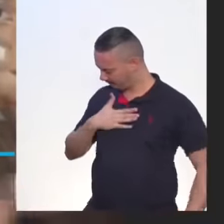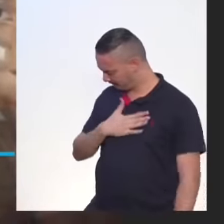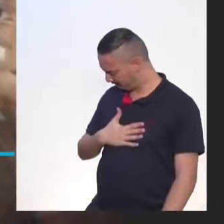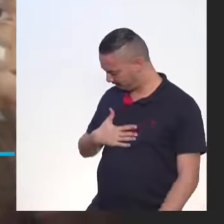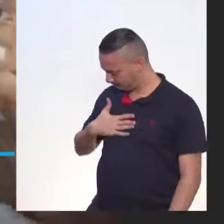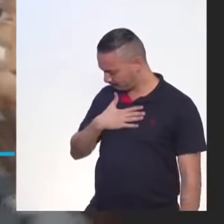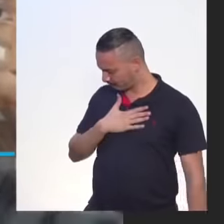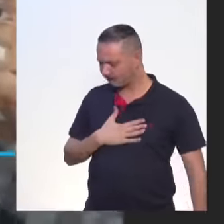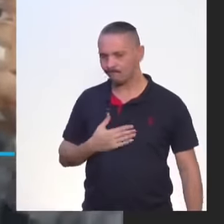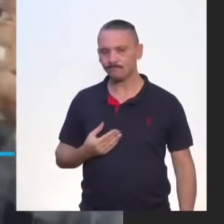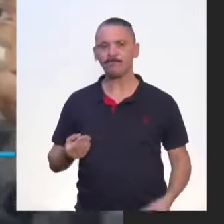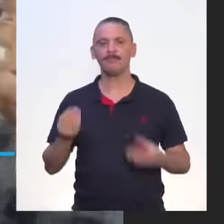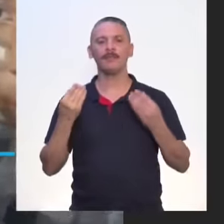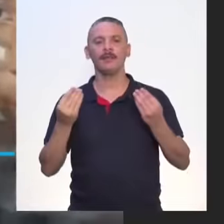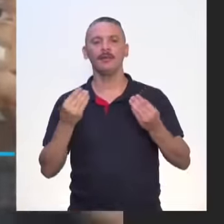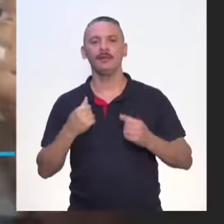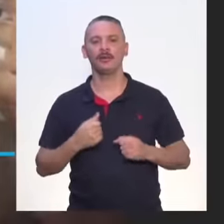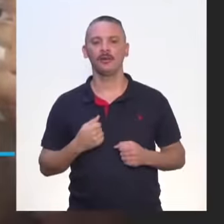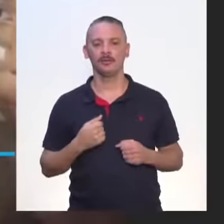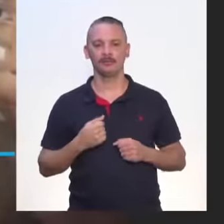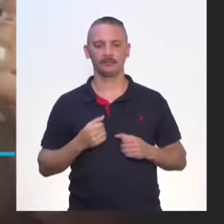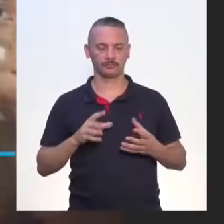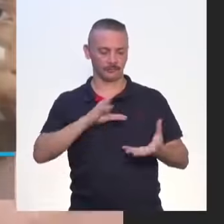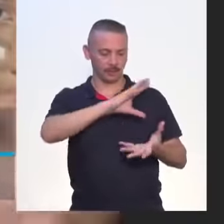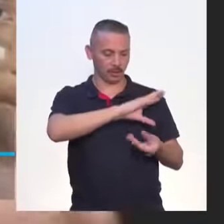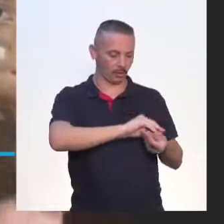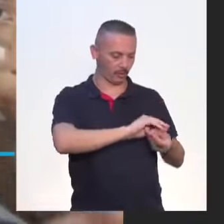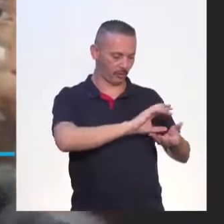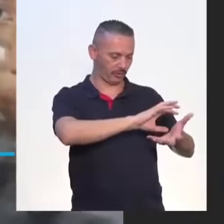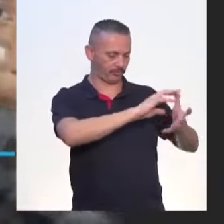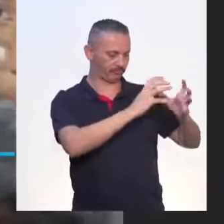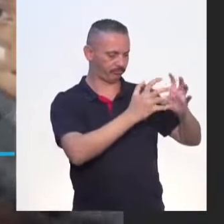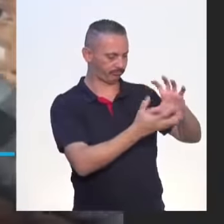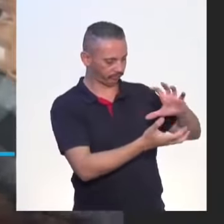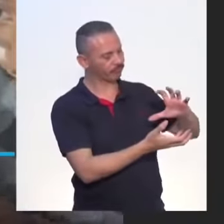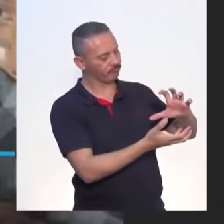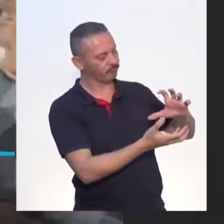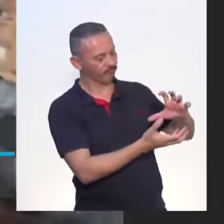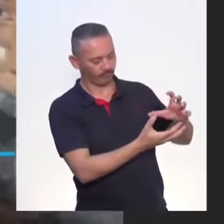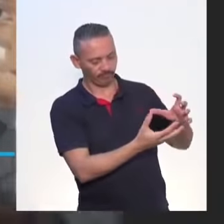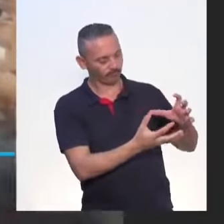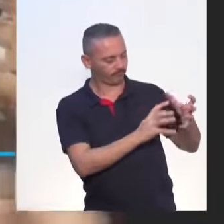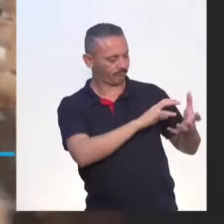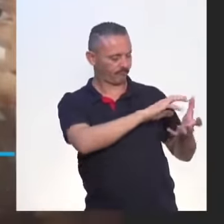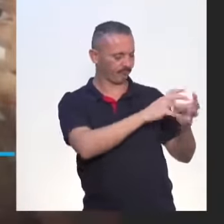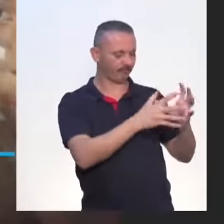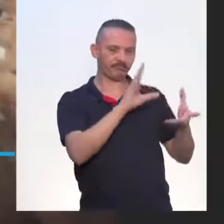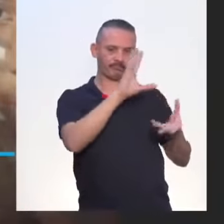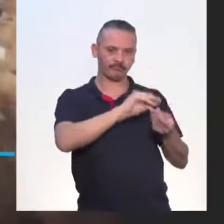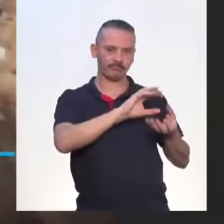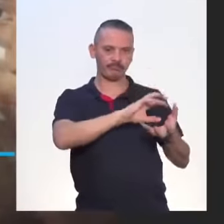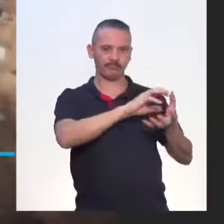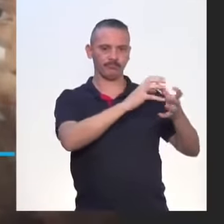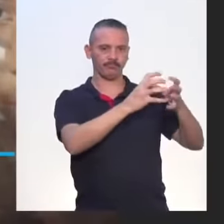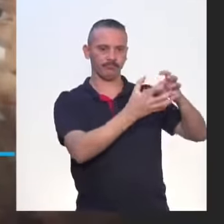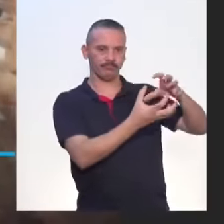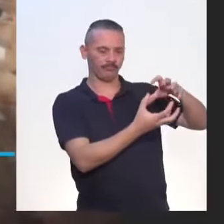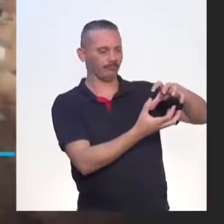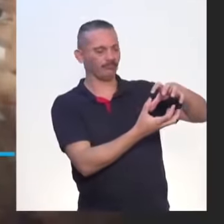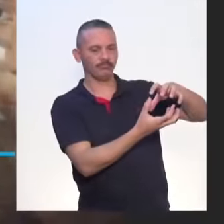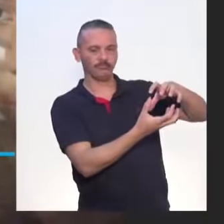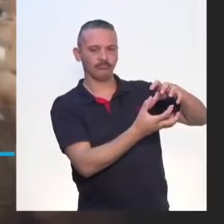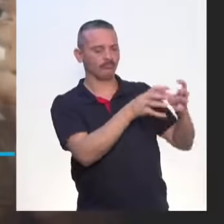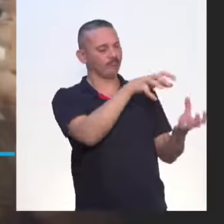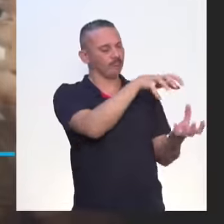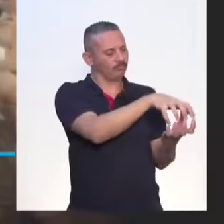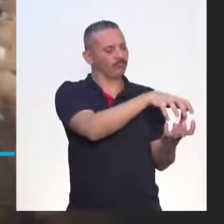fez o cobra grande? Ele pegou a noite, estava dentro de um coco, né, como eu falei, uma coisa assim, mais ou menos parecida com isso, só que